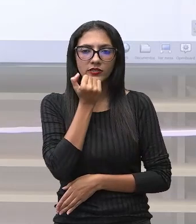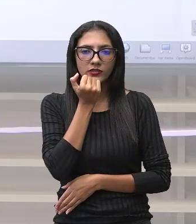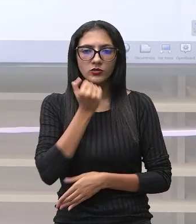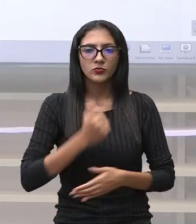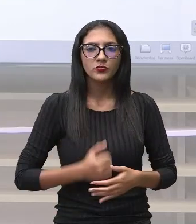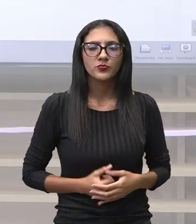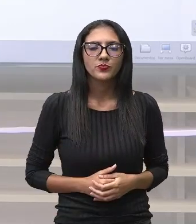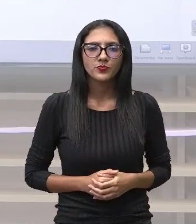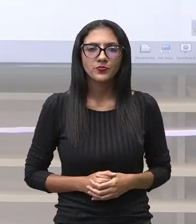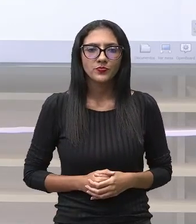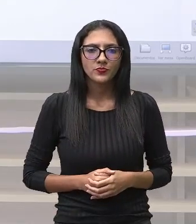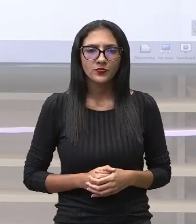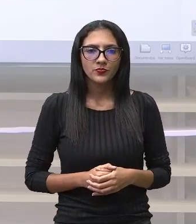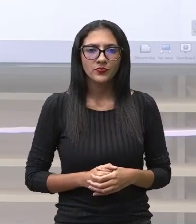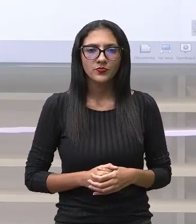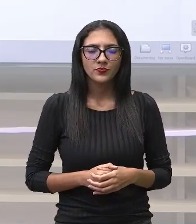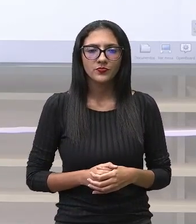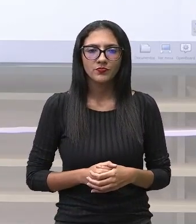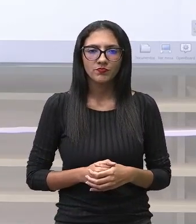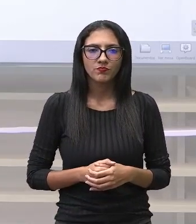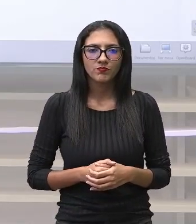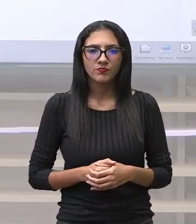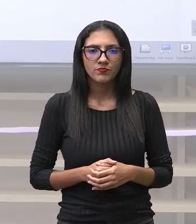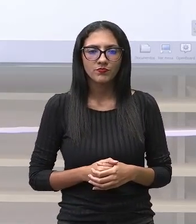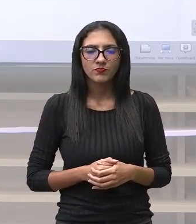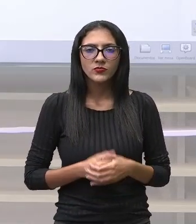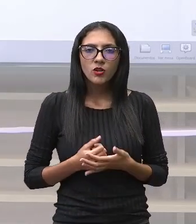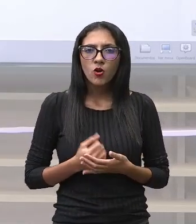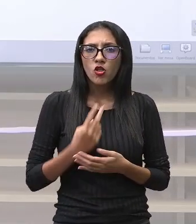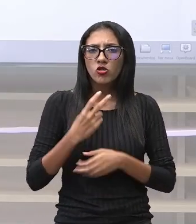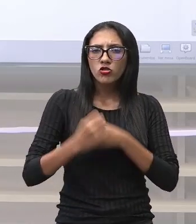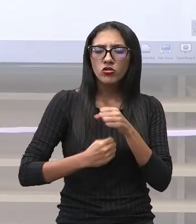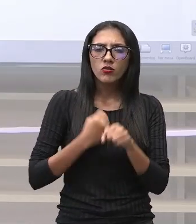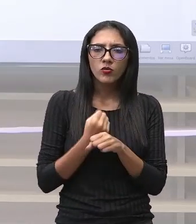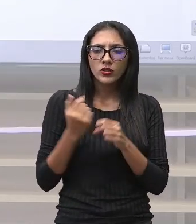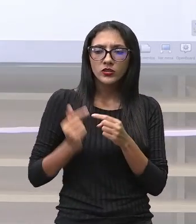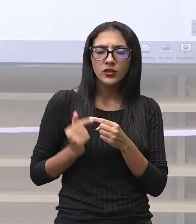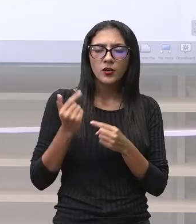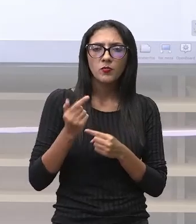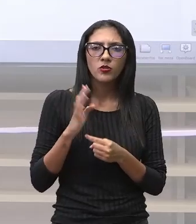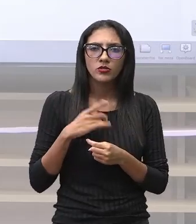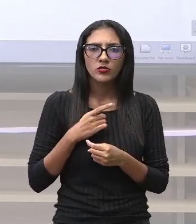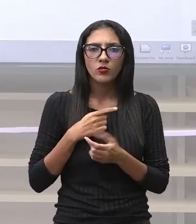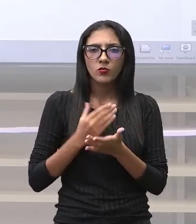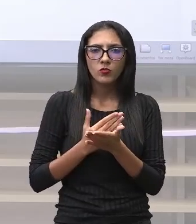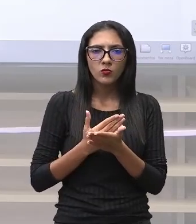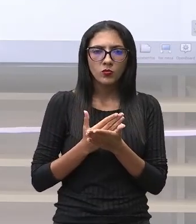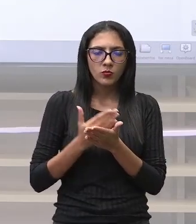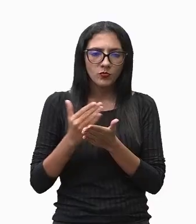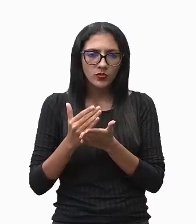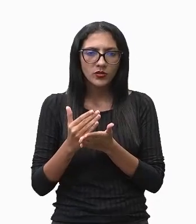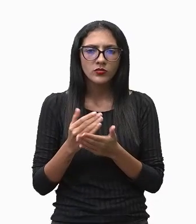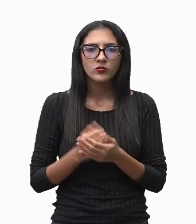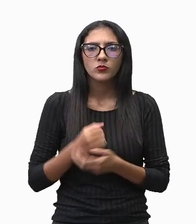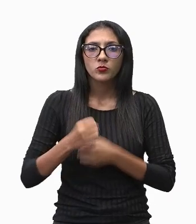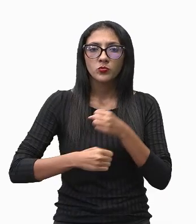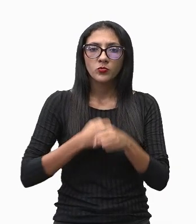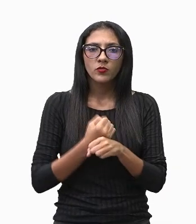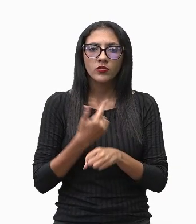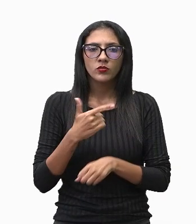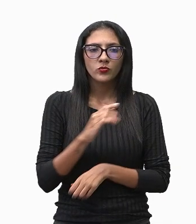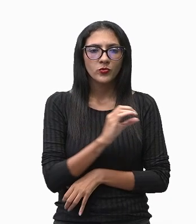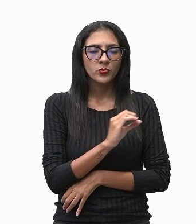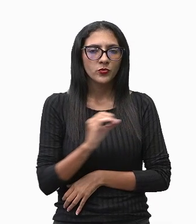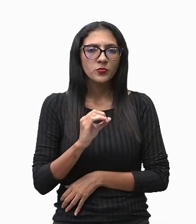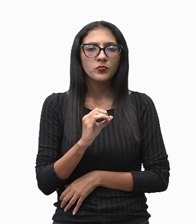2 anos, na verdade, após ter iniciado a guerra no Afeganistão, já em março de 2003,